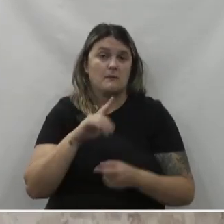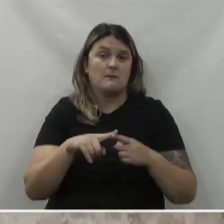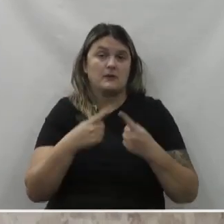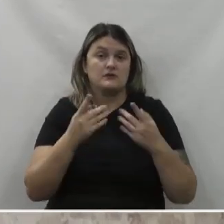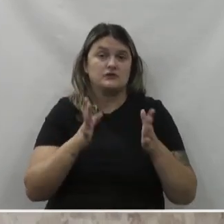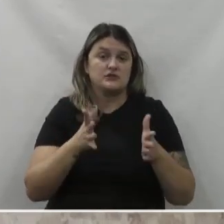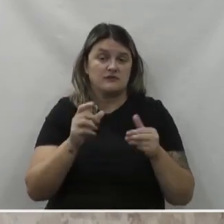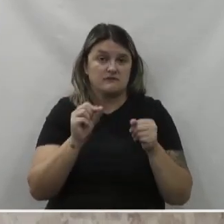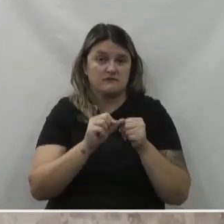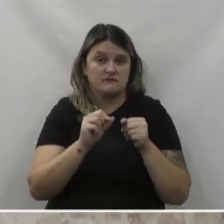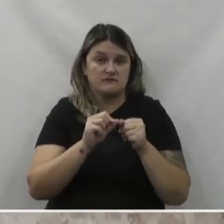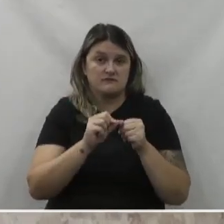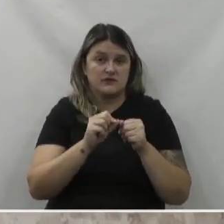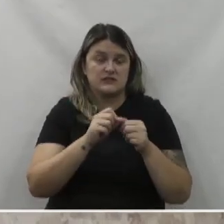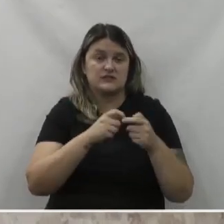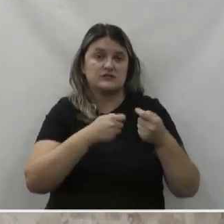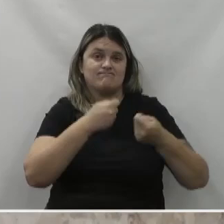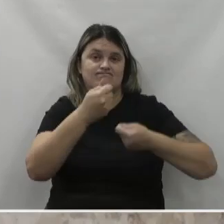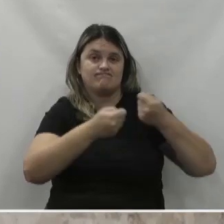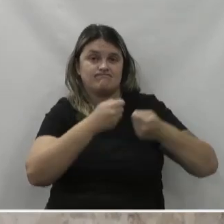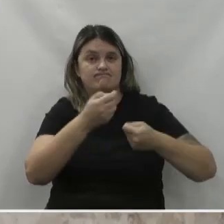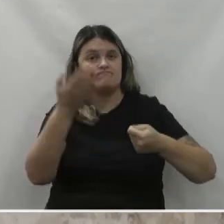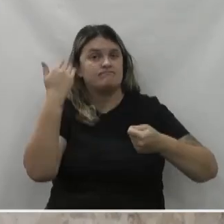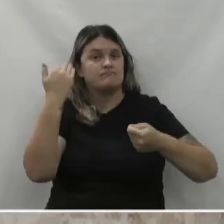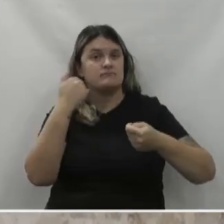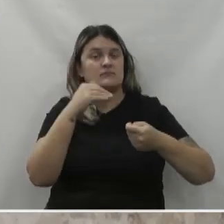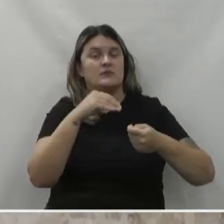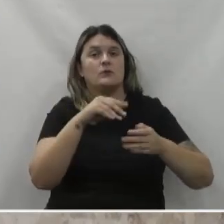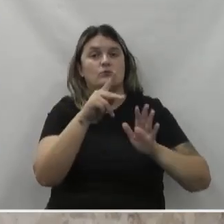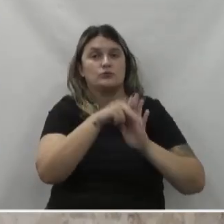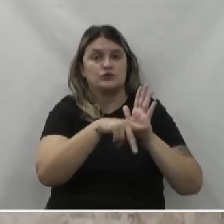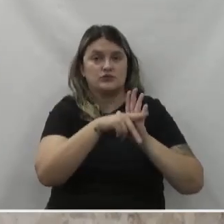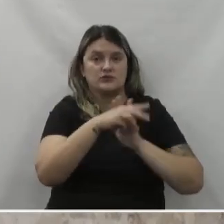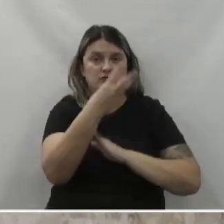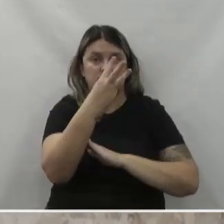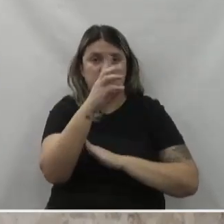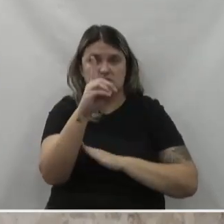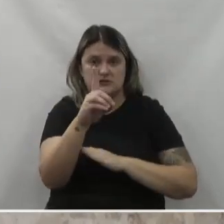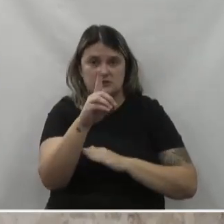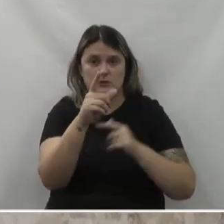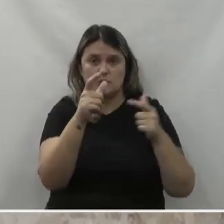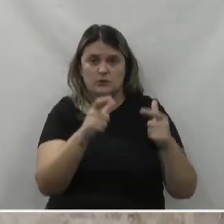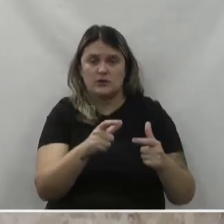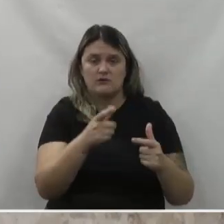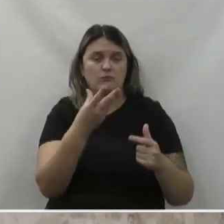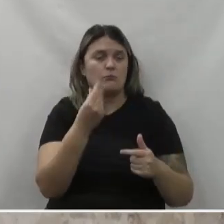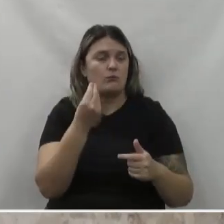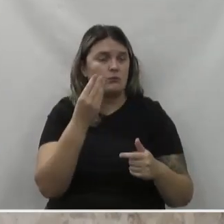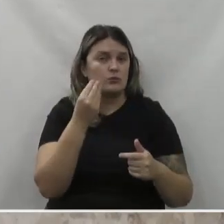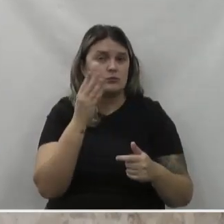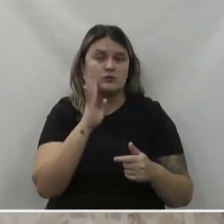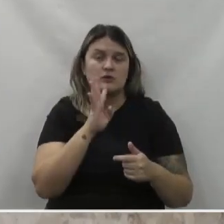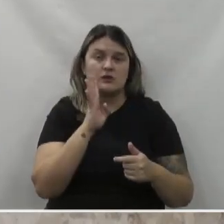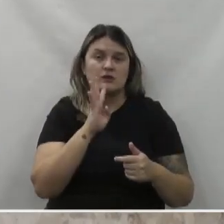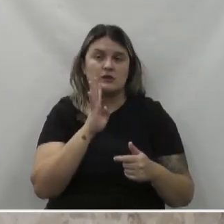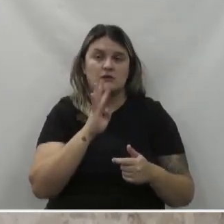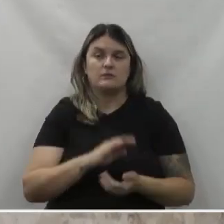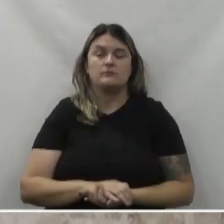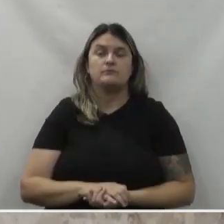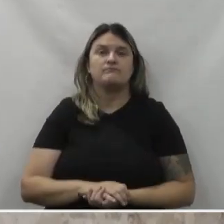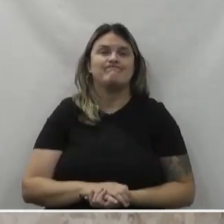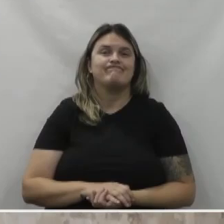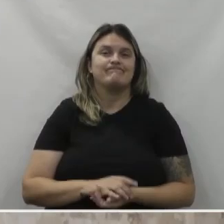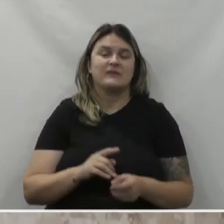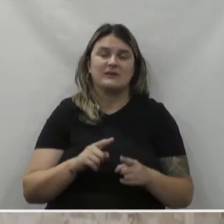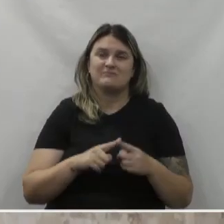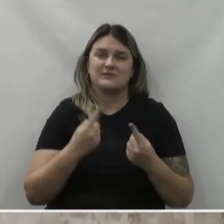na administração anterior um projeto em 3D daquele espaço, ficou muito legal mesmo, mas infelizmente